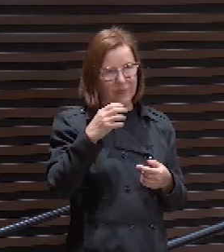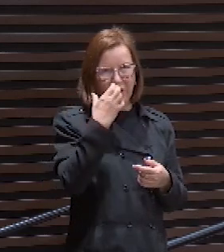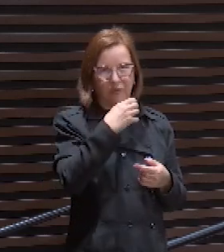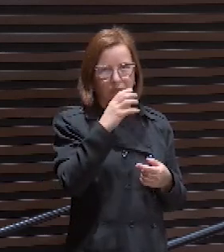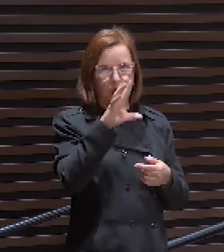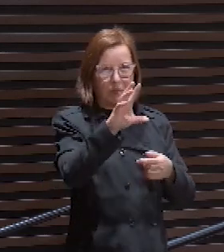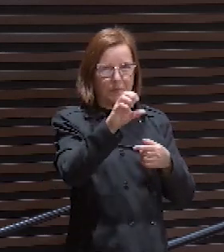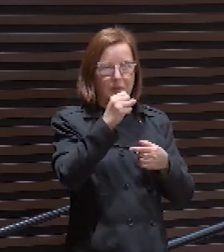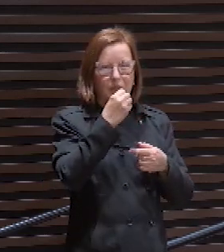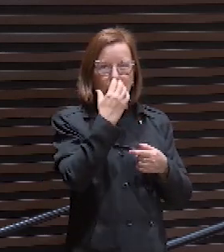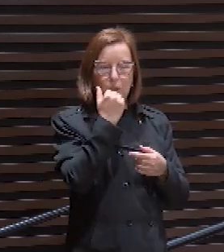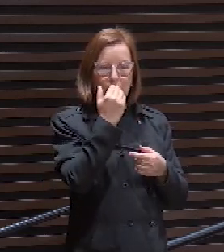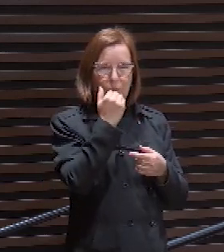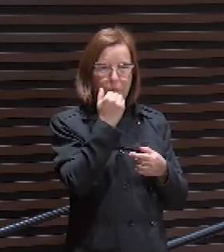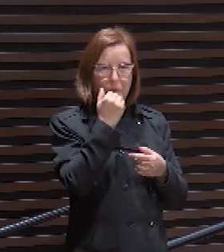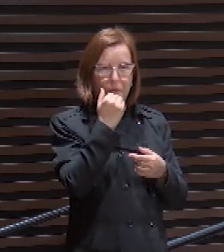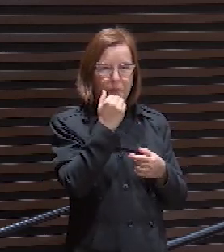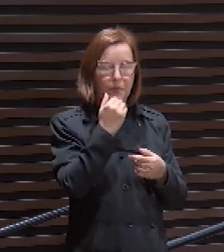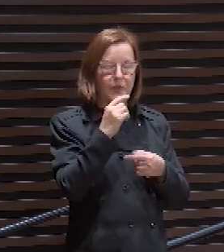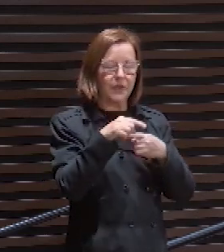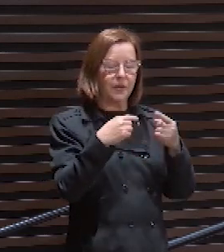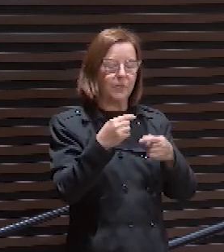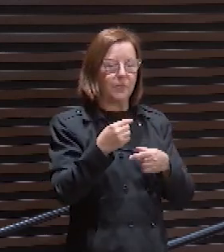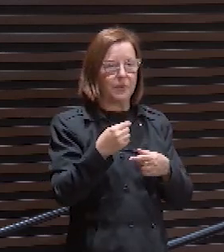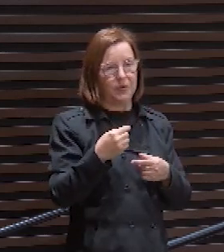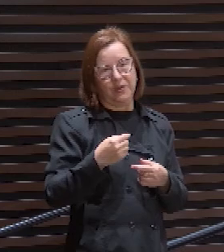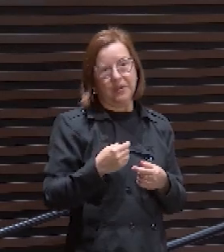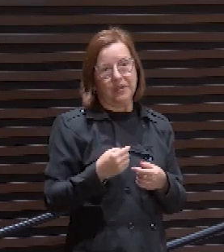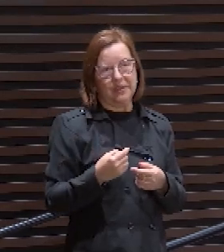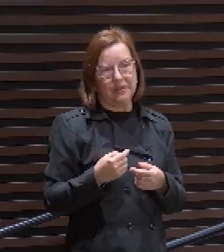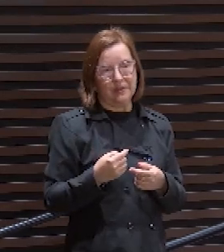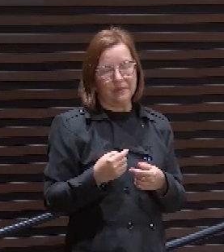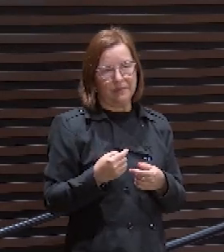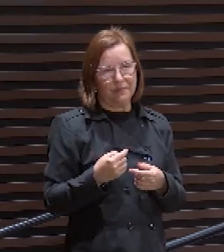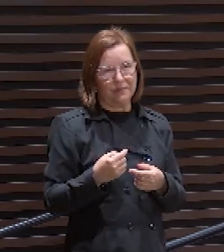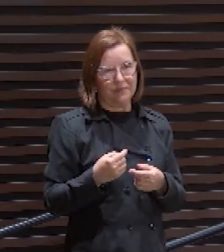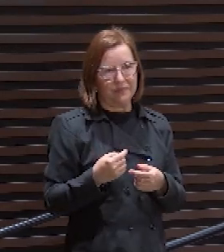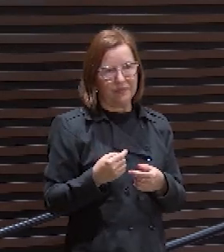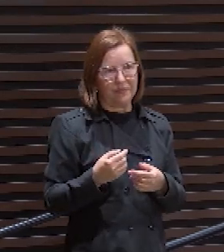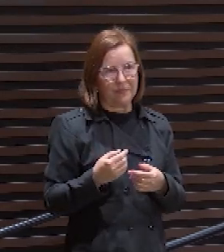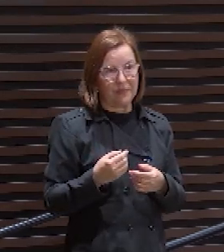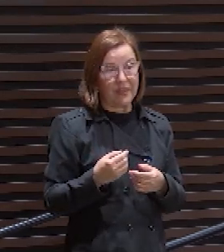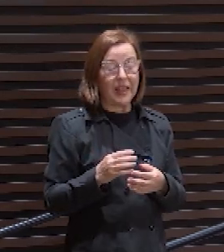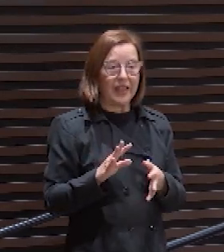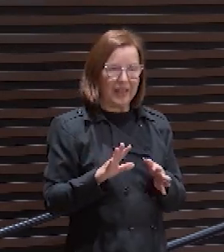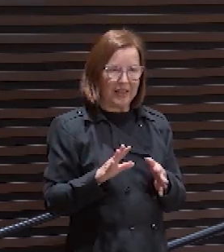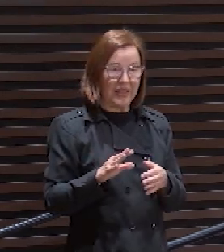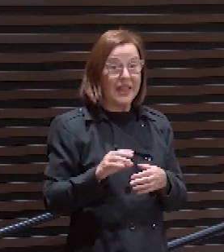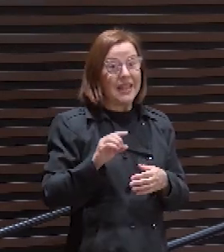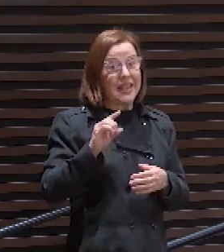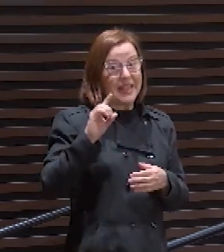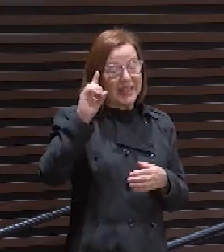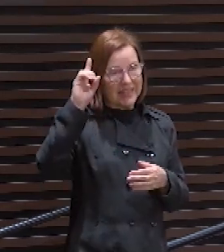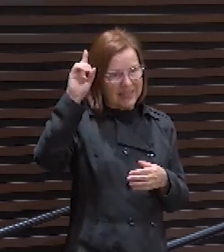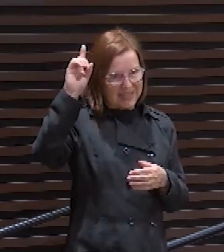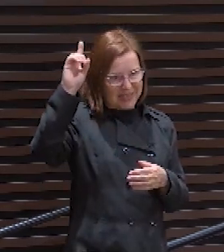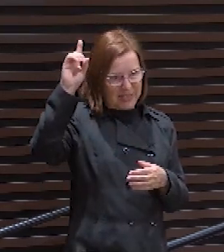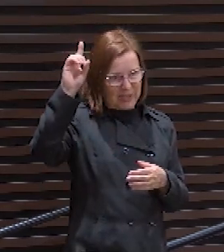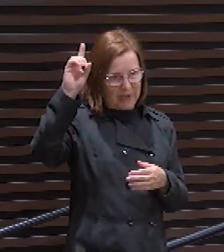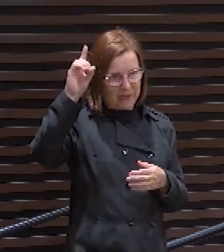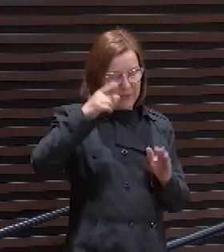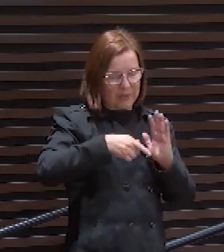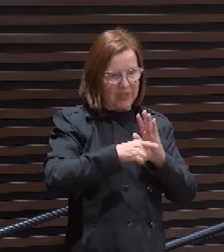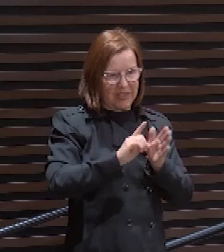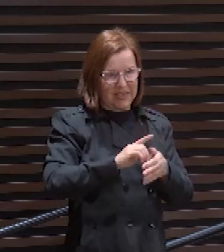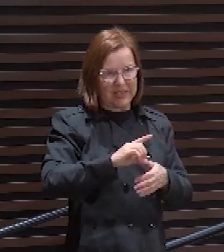e ele também comendo desse fruto e pecando contra o Senhor. Deus havia dado uma ordem, como rei da